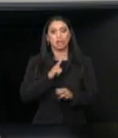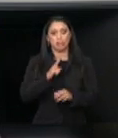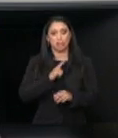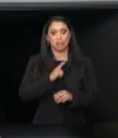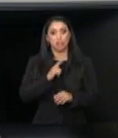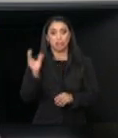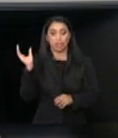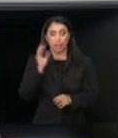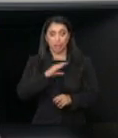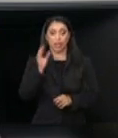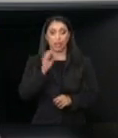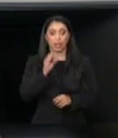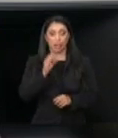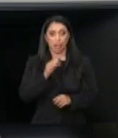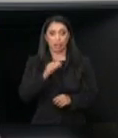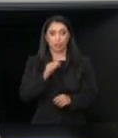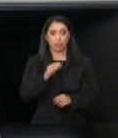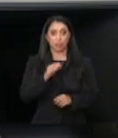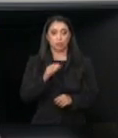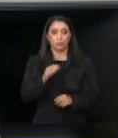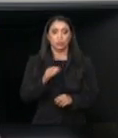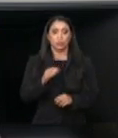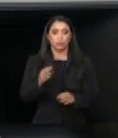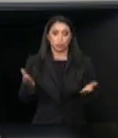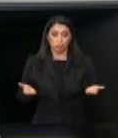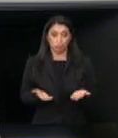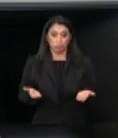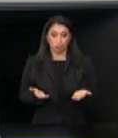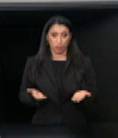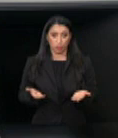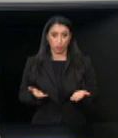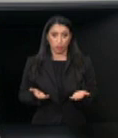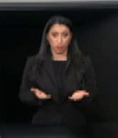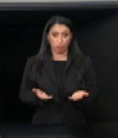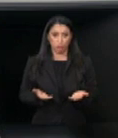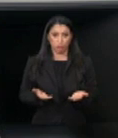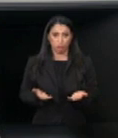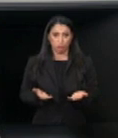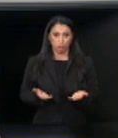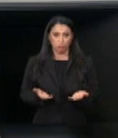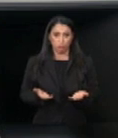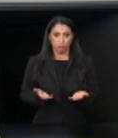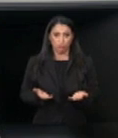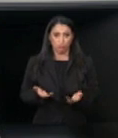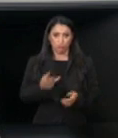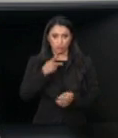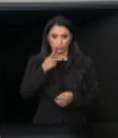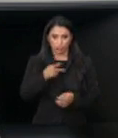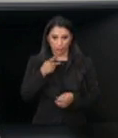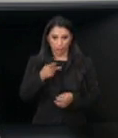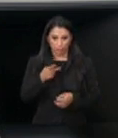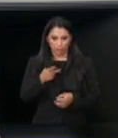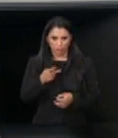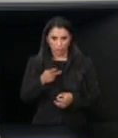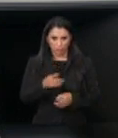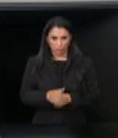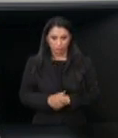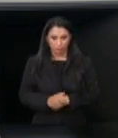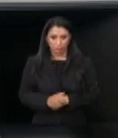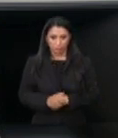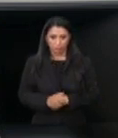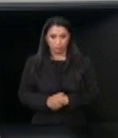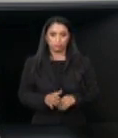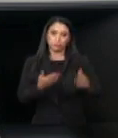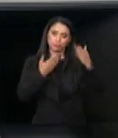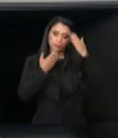muito mais rapidamente do que hoje nós avançamos alguém quer se manifestar alguma conciliação então